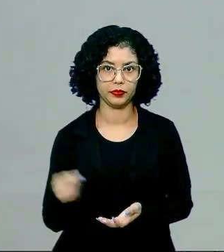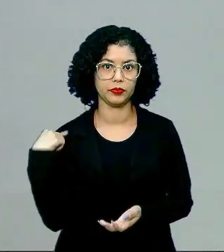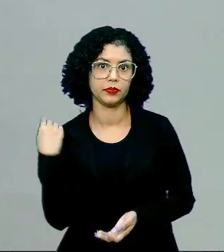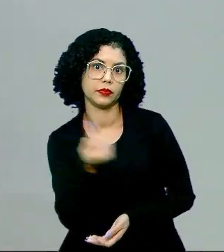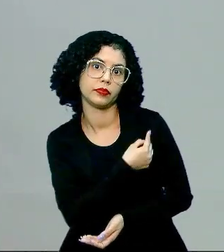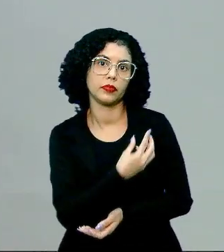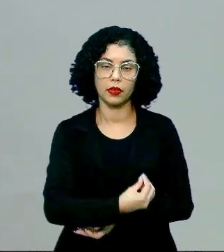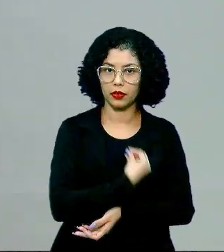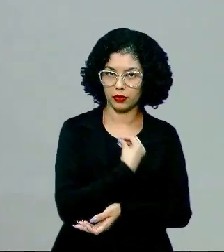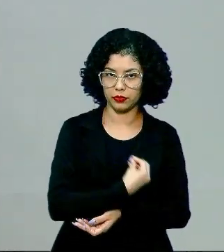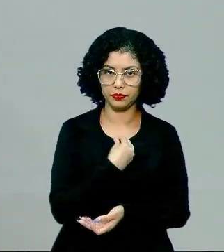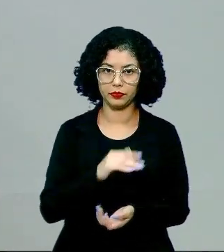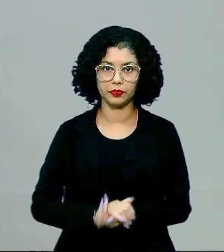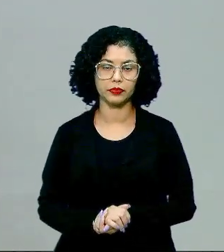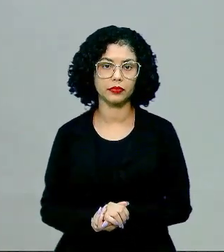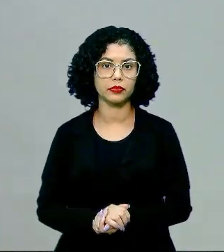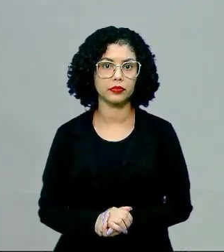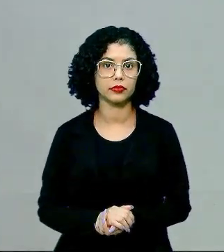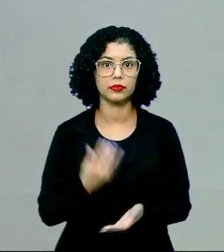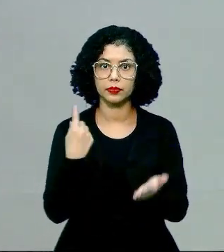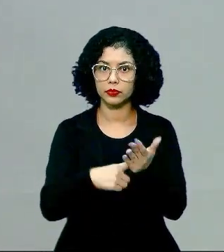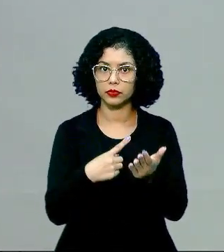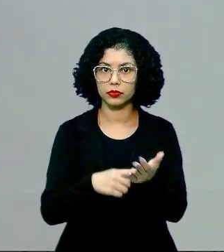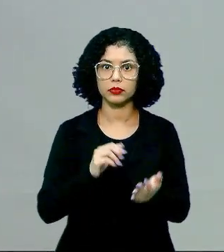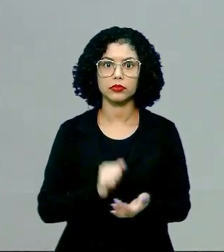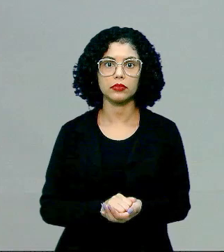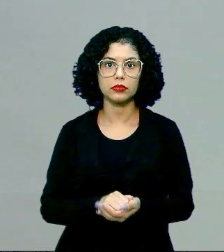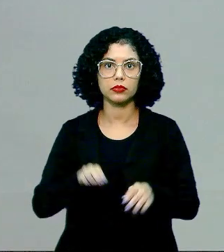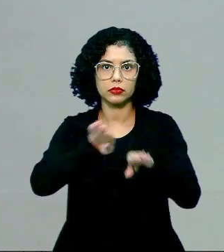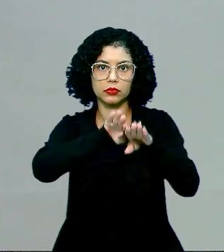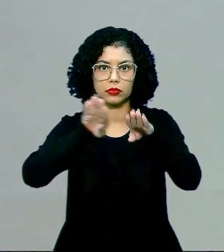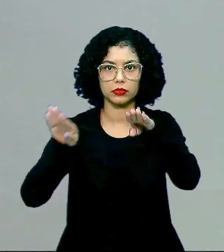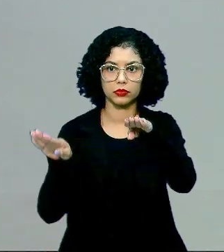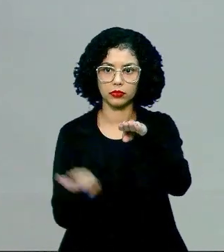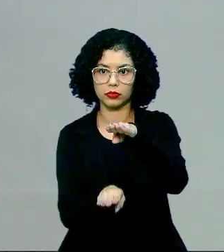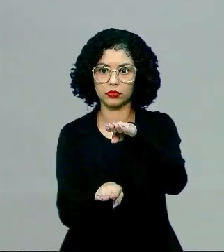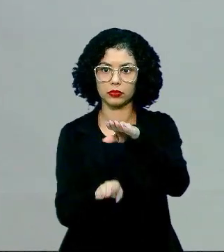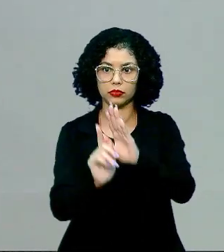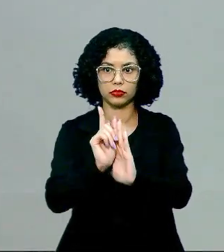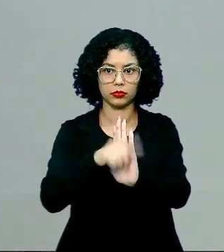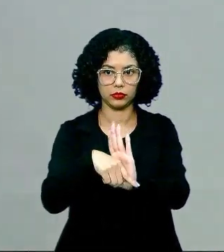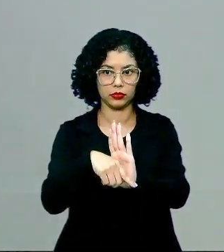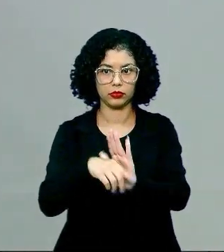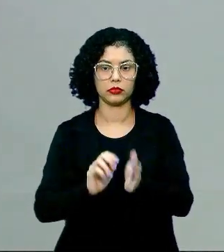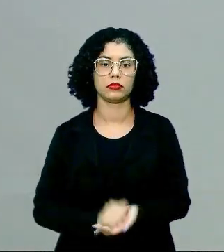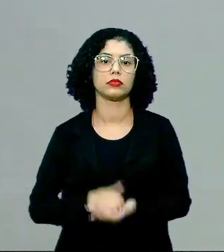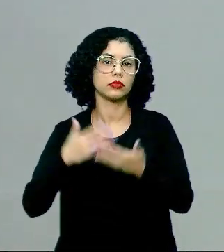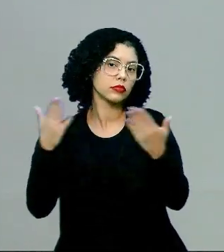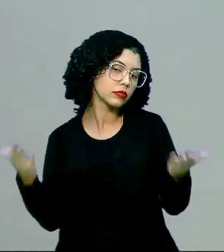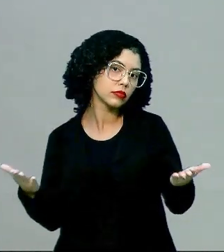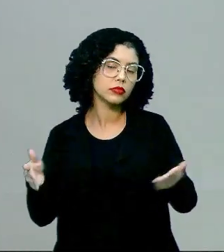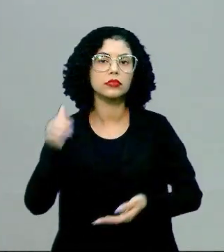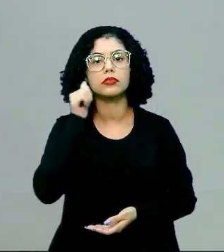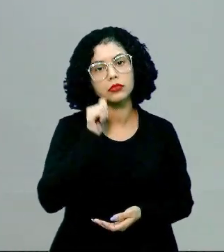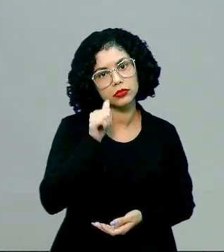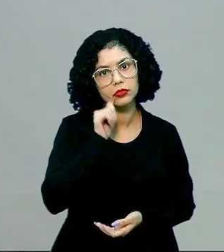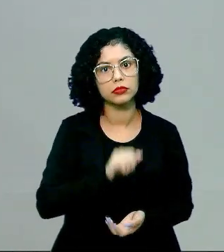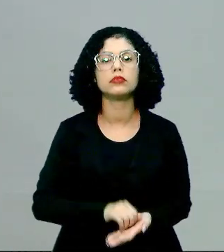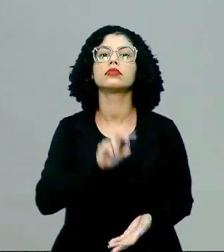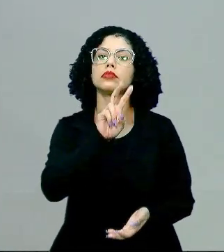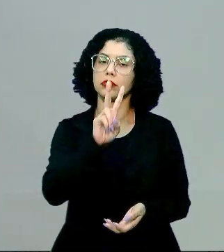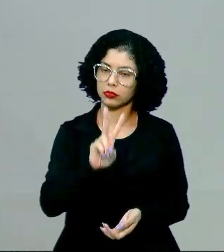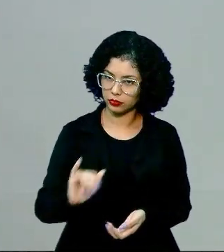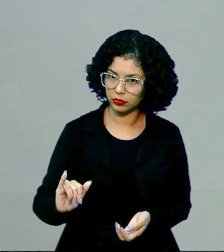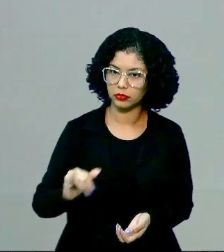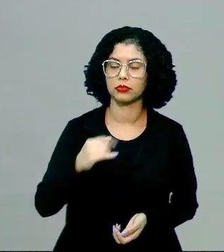nós vivemos numa sociedade marcada por uma desigualdade de gênero, então as mulheres elas